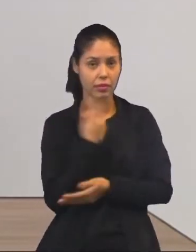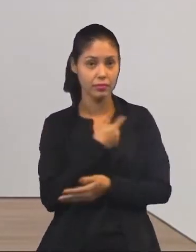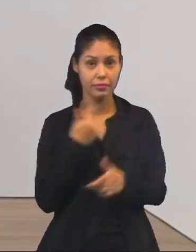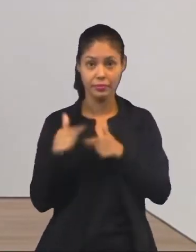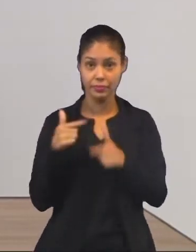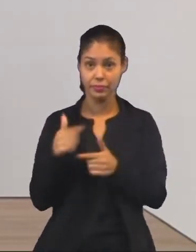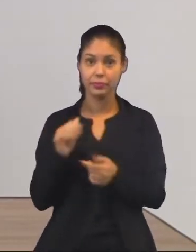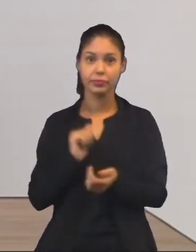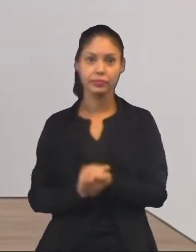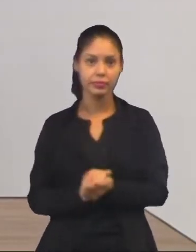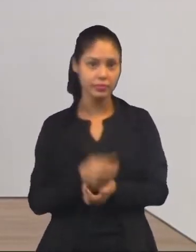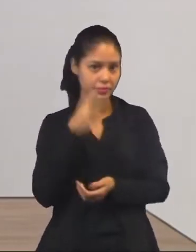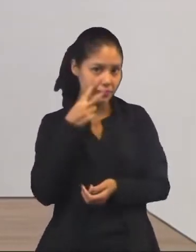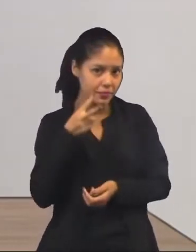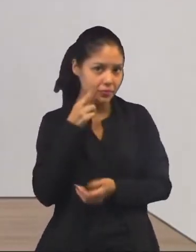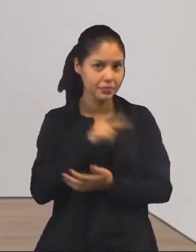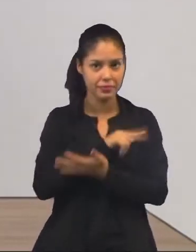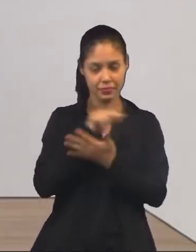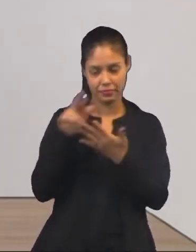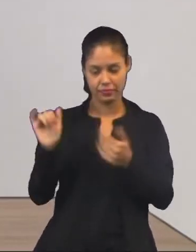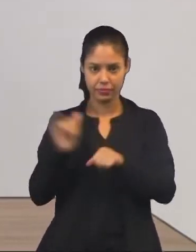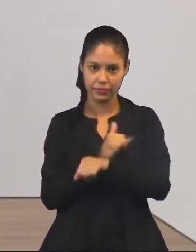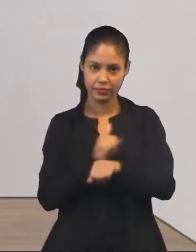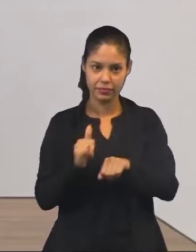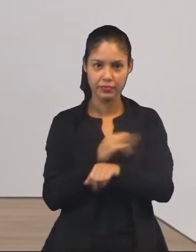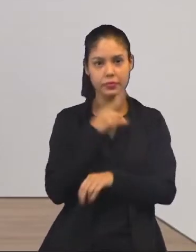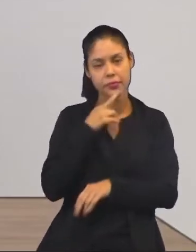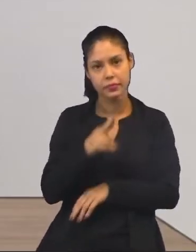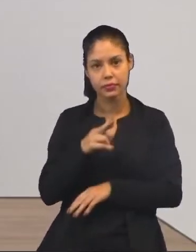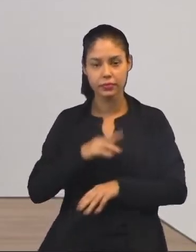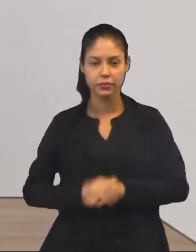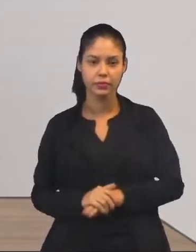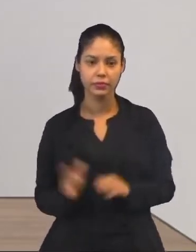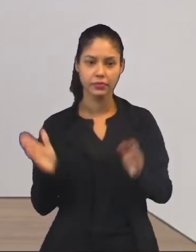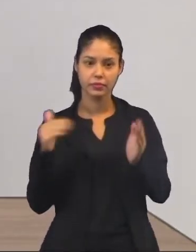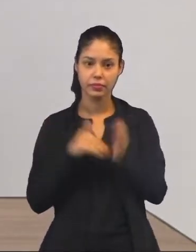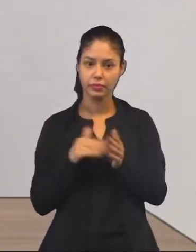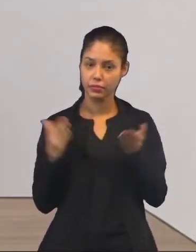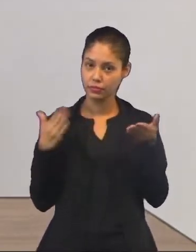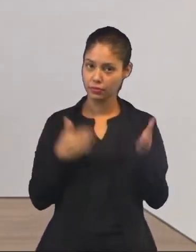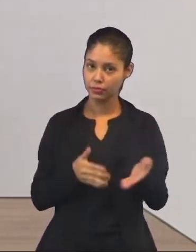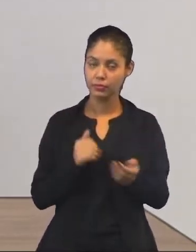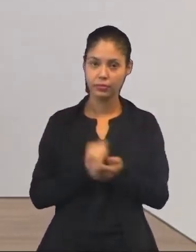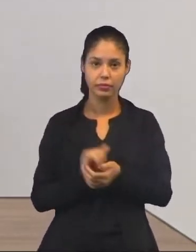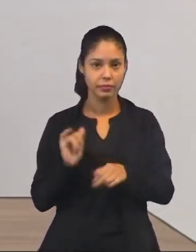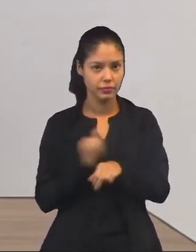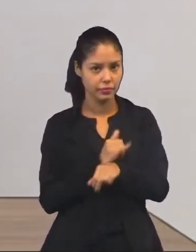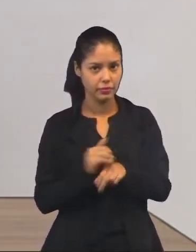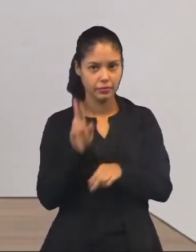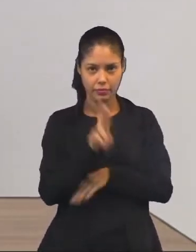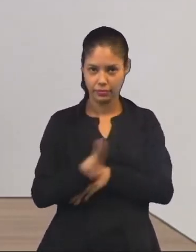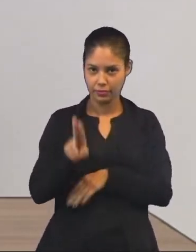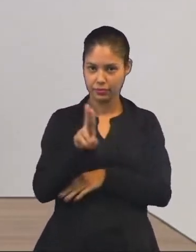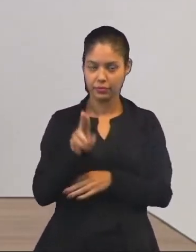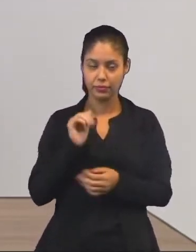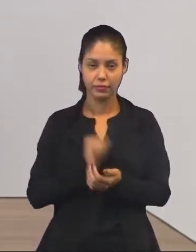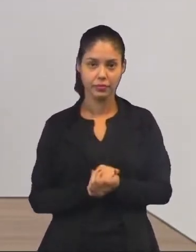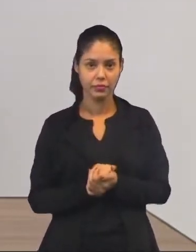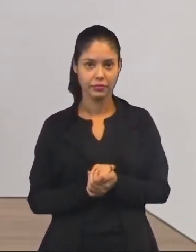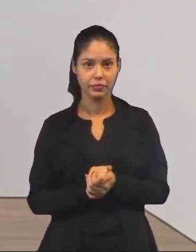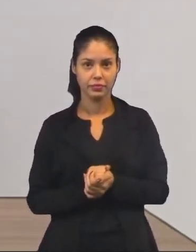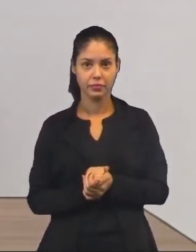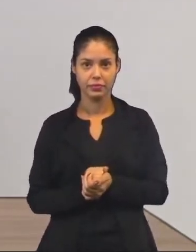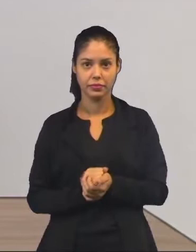situações problemas, vamos ver várias estratégias de resolução até chegarmos na estratégia usando, a